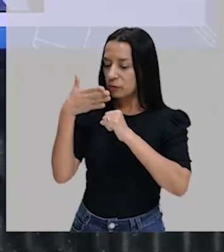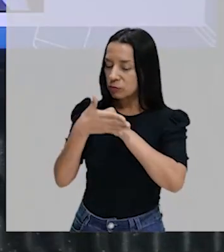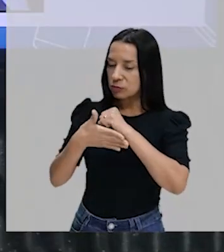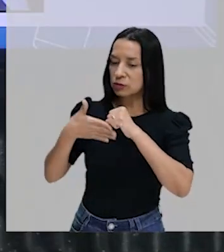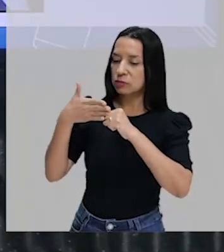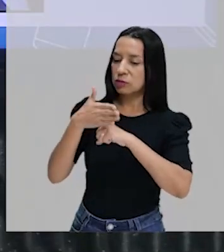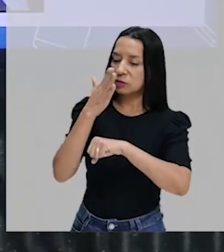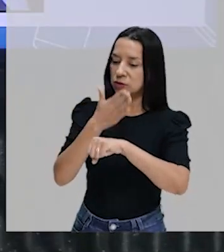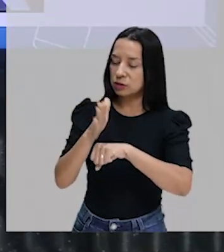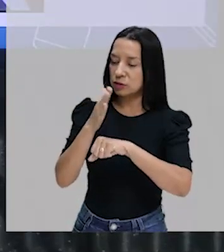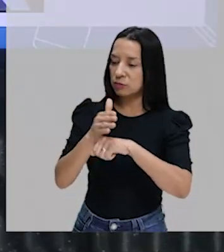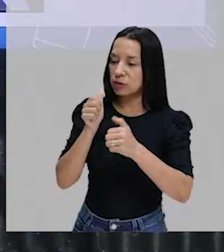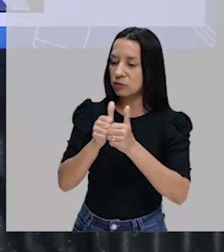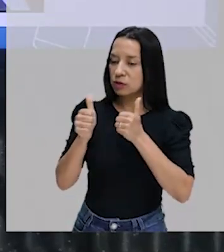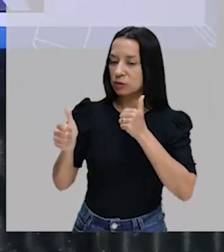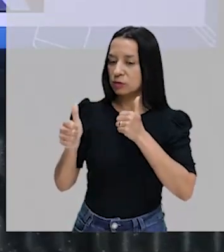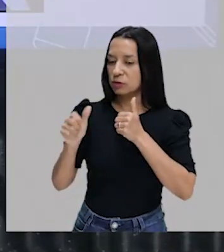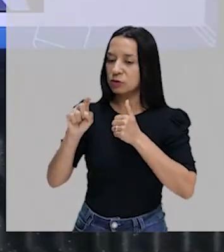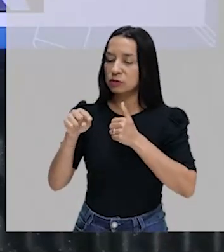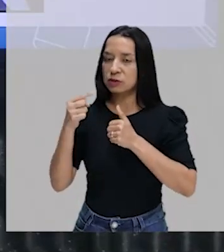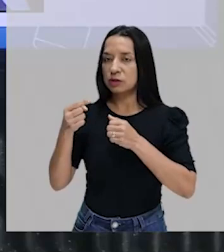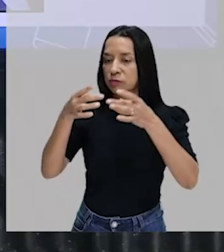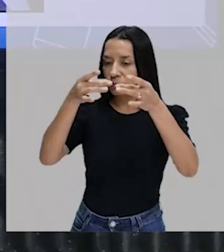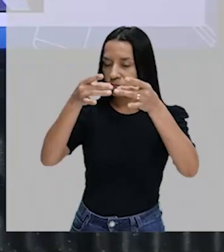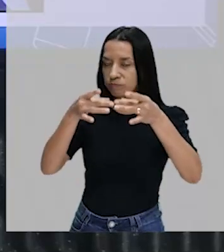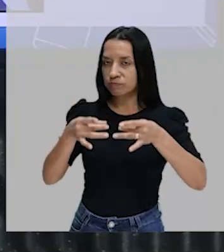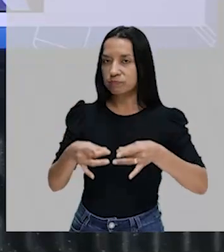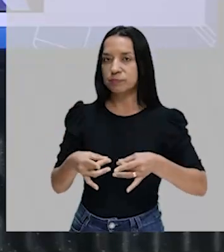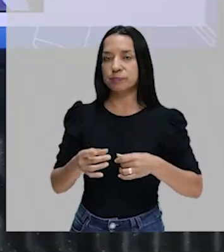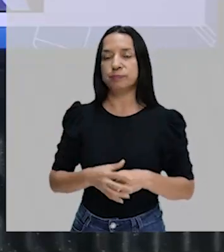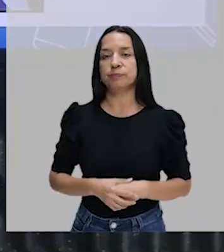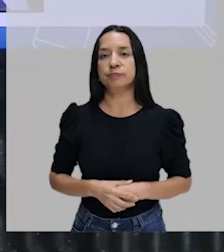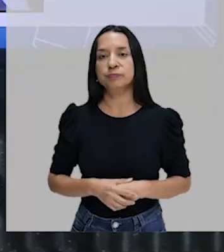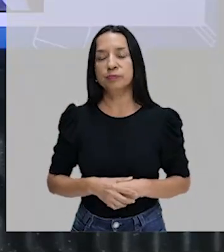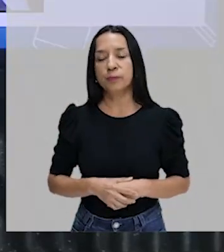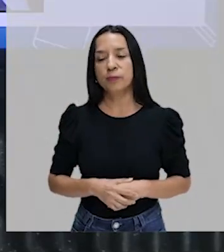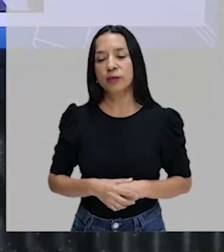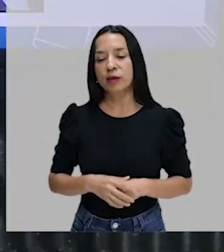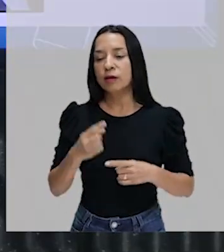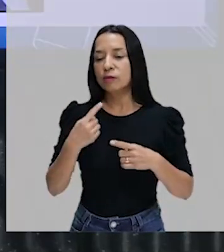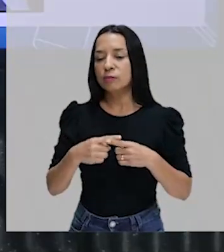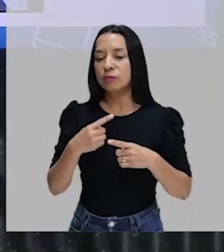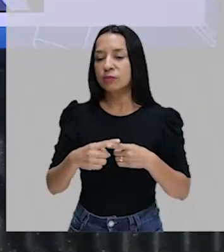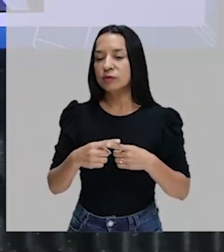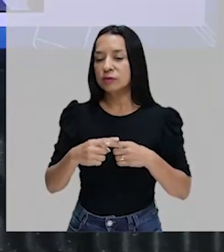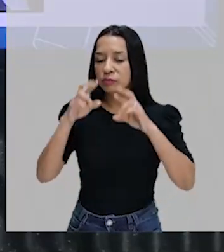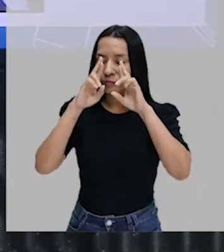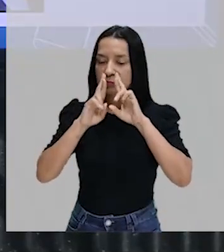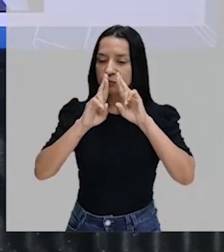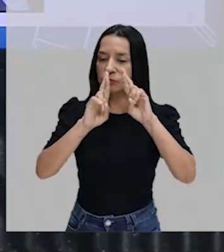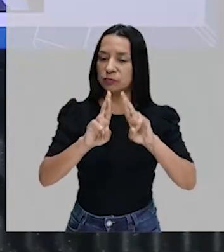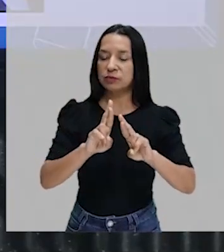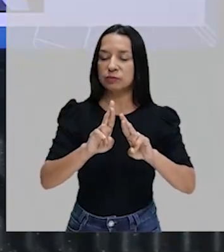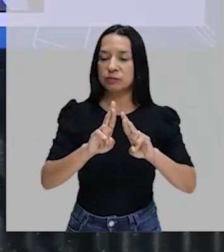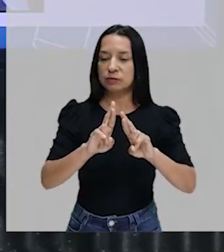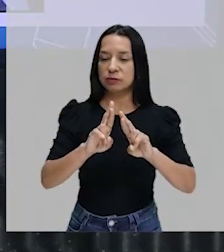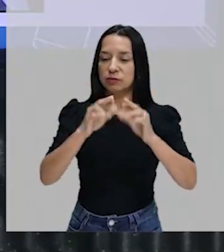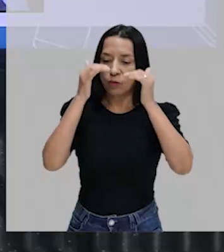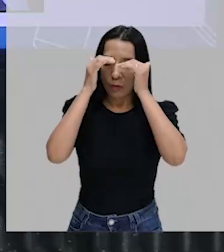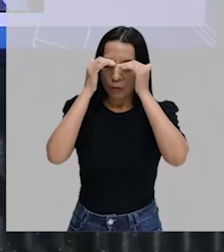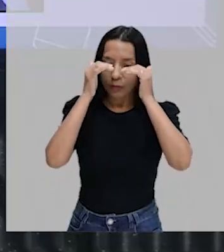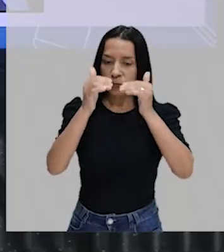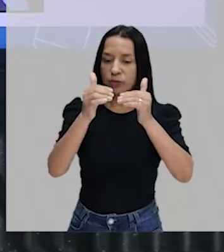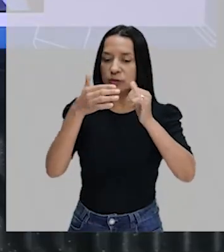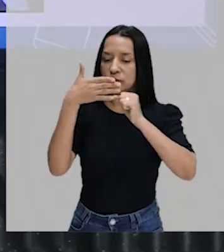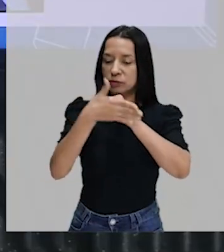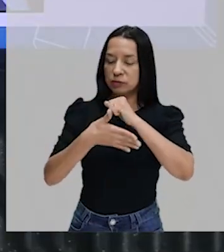do treinamento esportivo que eu irei elencar daqui a pouco para vocês. Porque caso não seja respeitado os